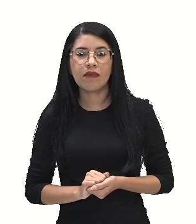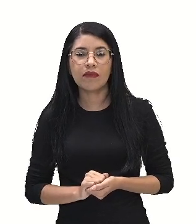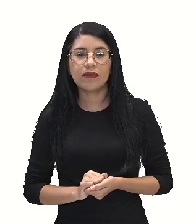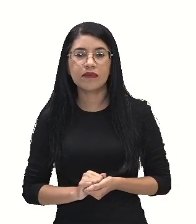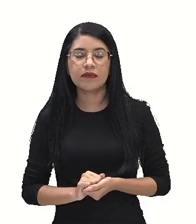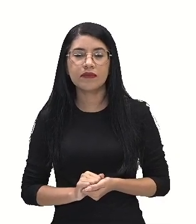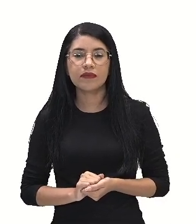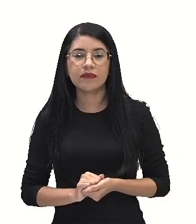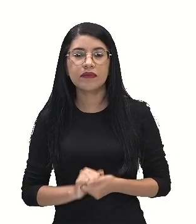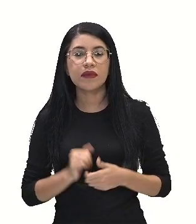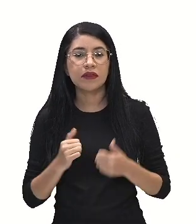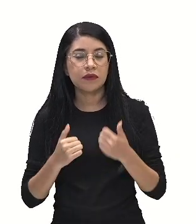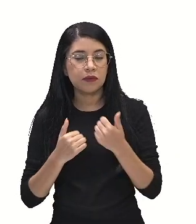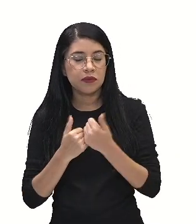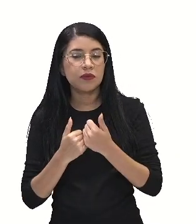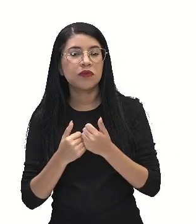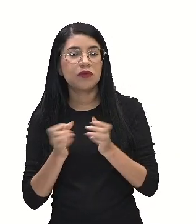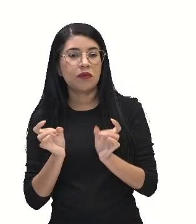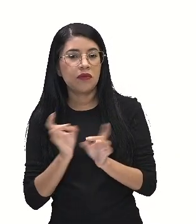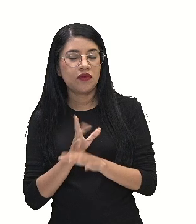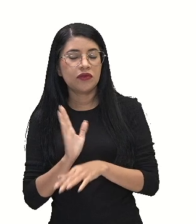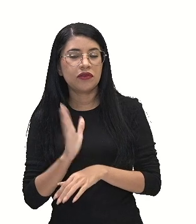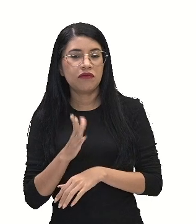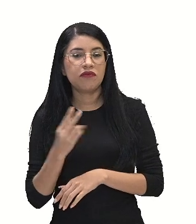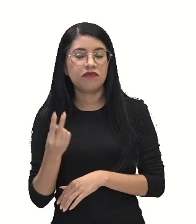todos os valores.